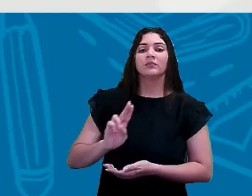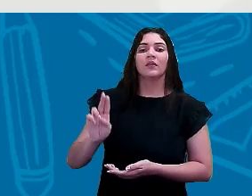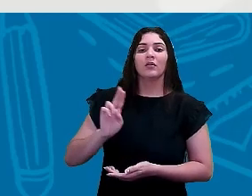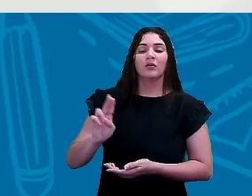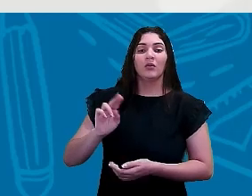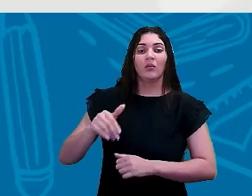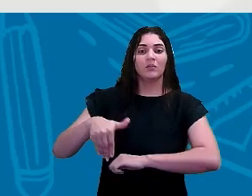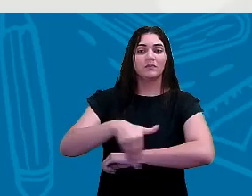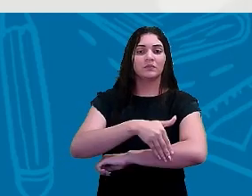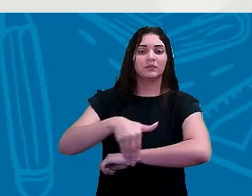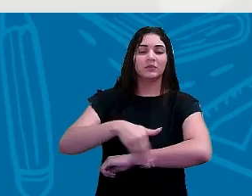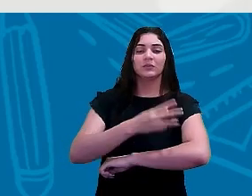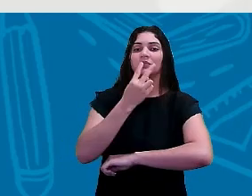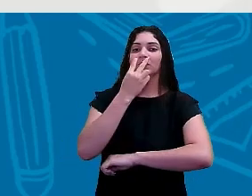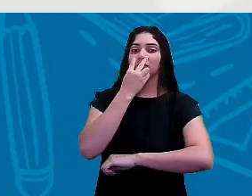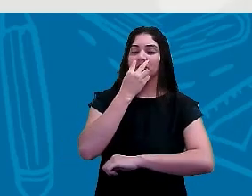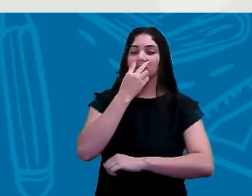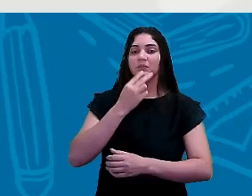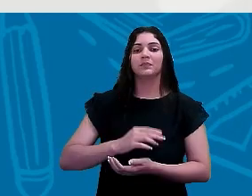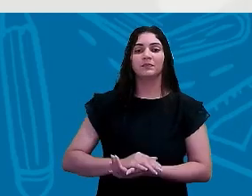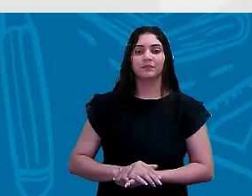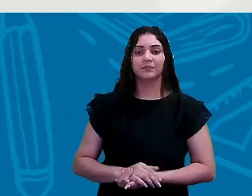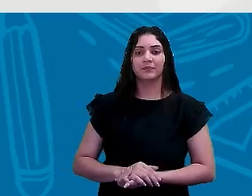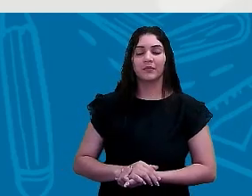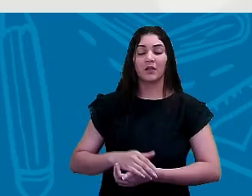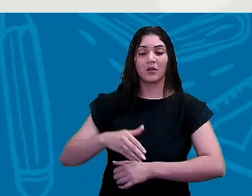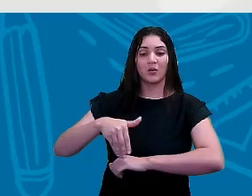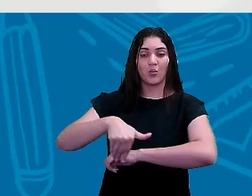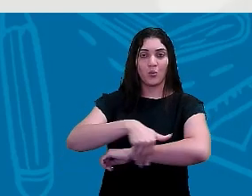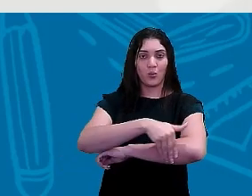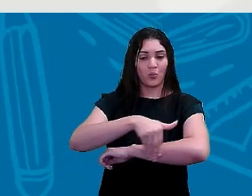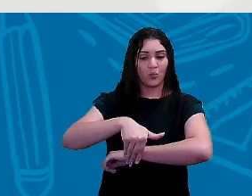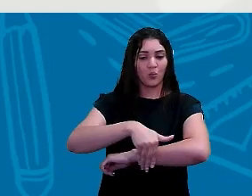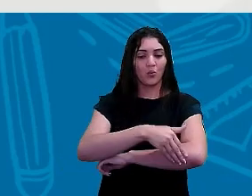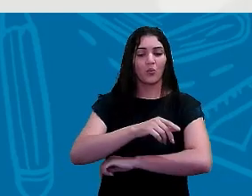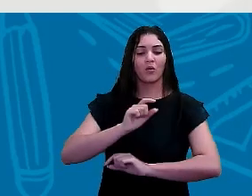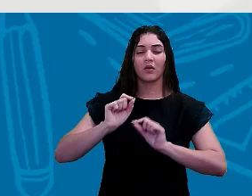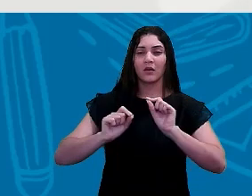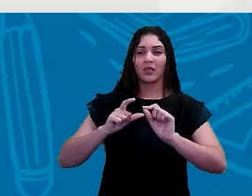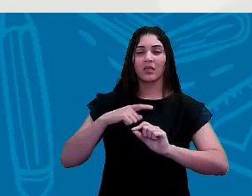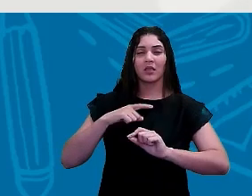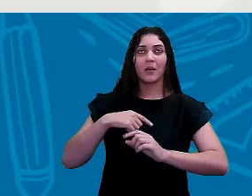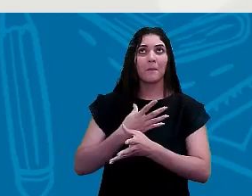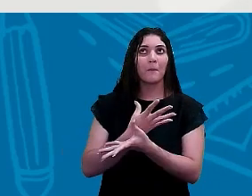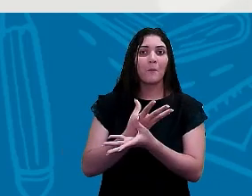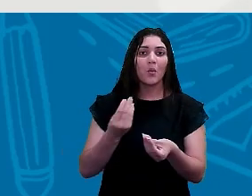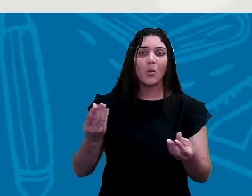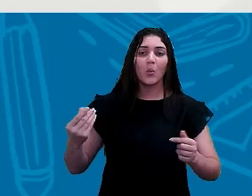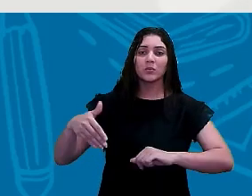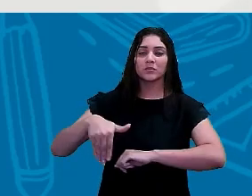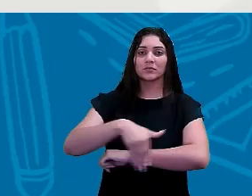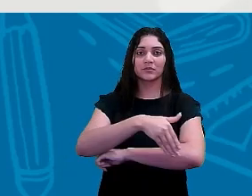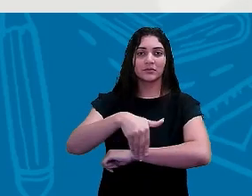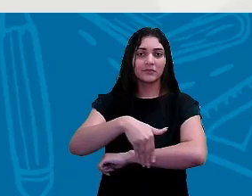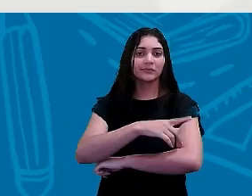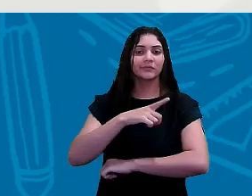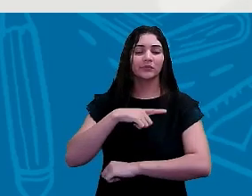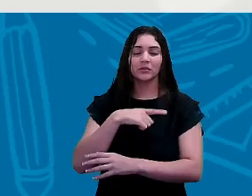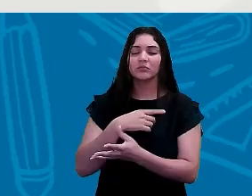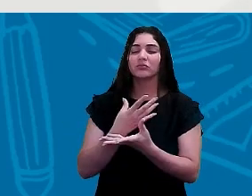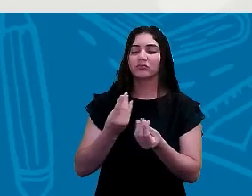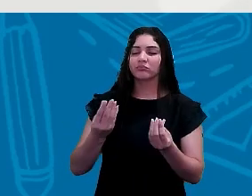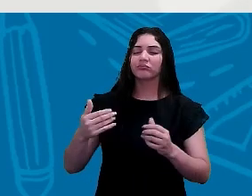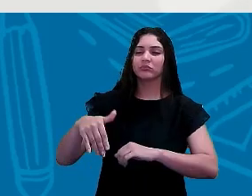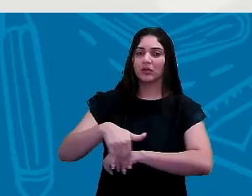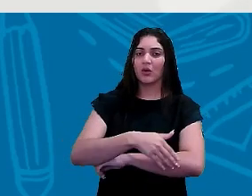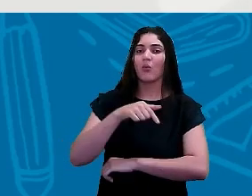de ruas de Vitória de Santo Antão. Ruas, gente, a gente tem um monte de ruas aí. Ruas, a gente tem bastante